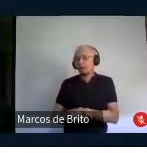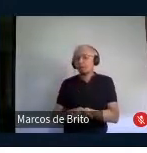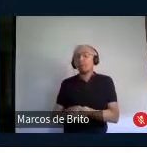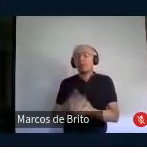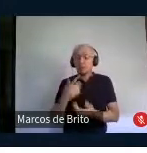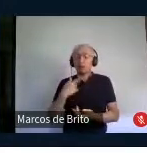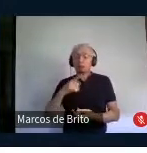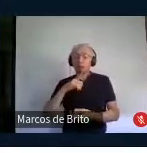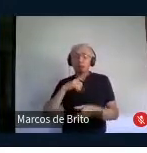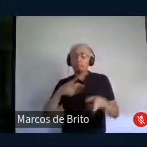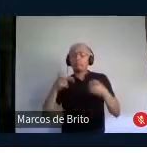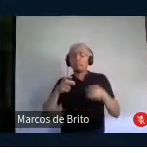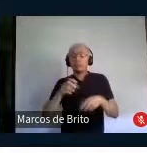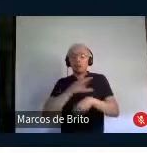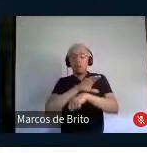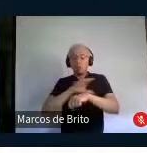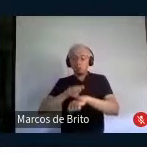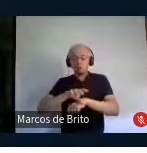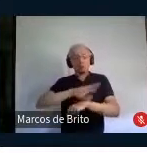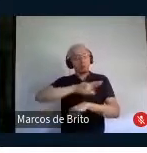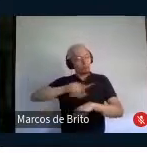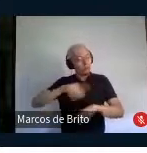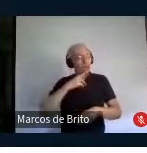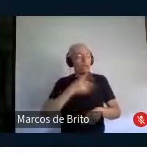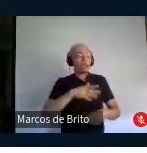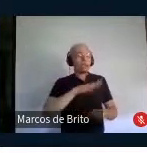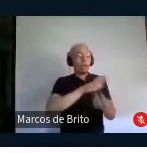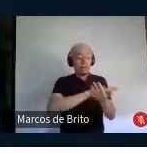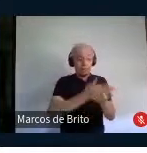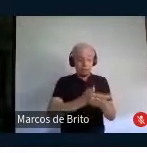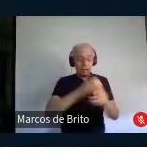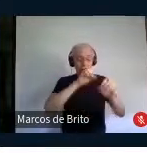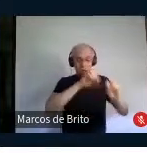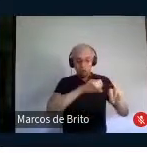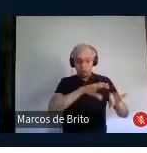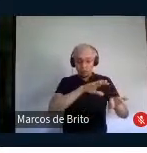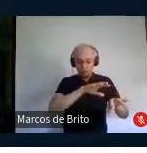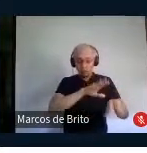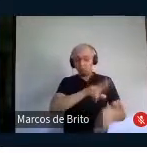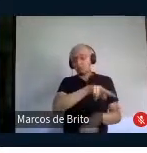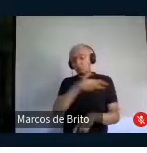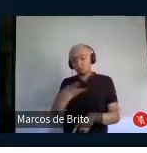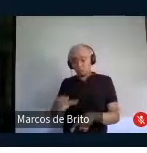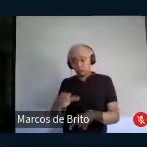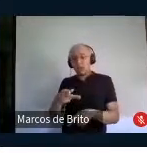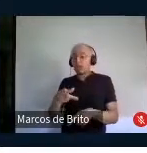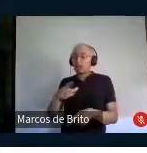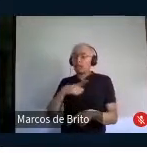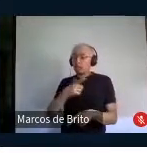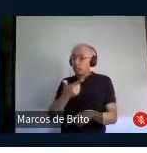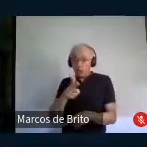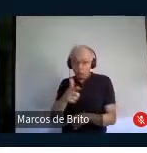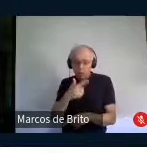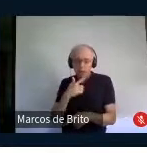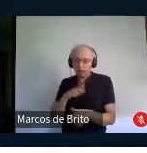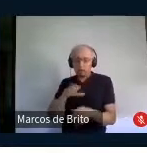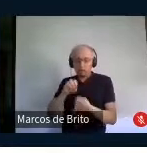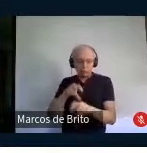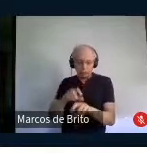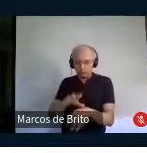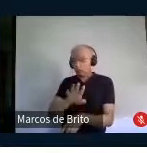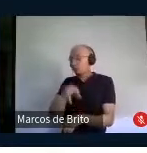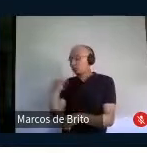cursos para o intérprete educacional, nós temos curso que não traz o termo educacional, nós temos